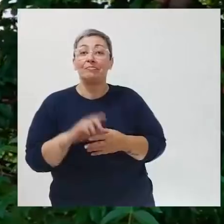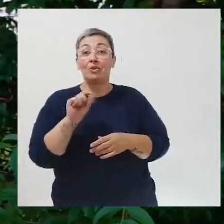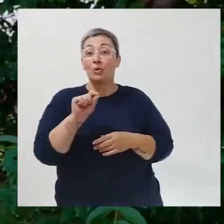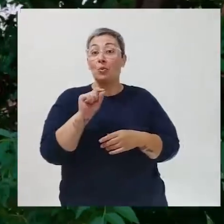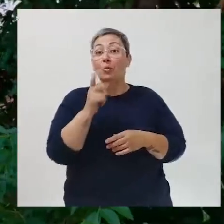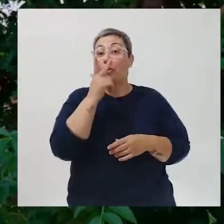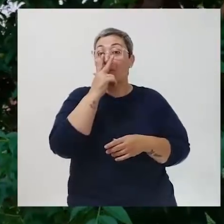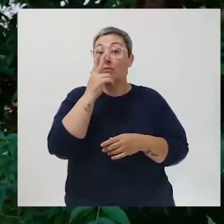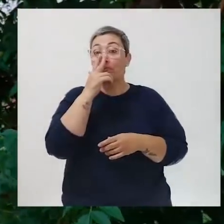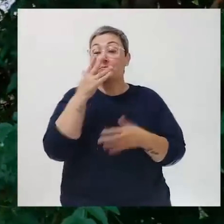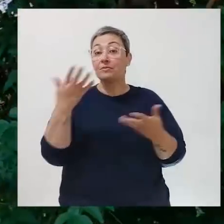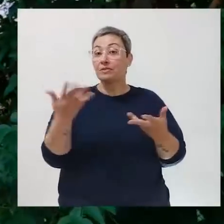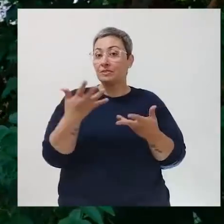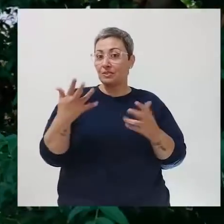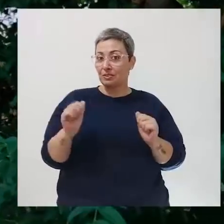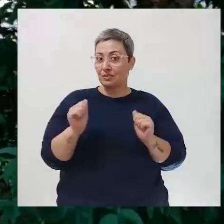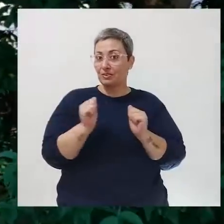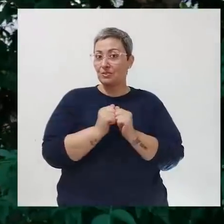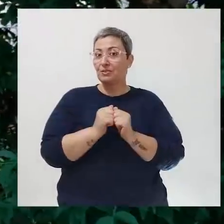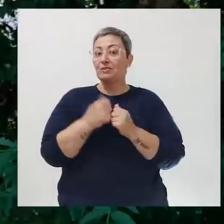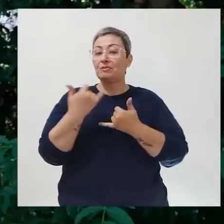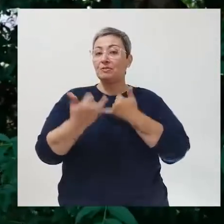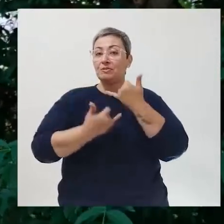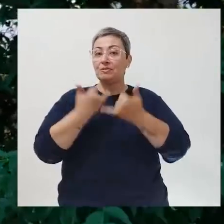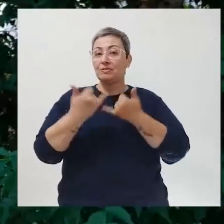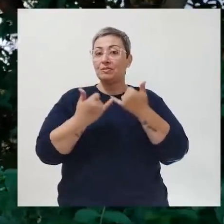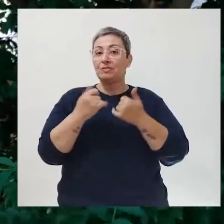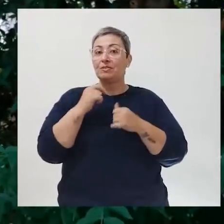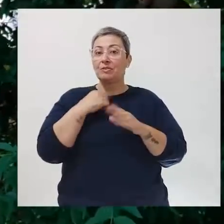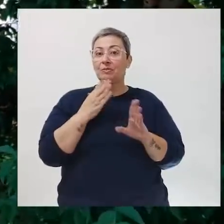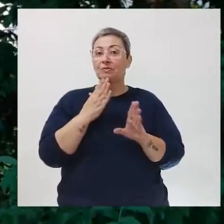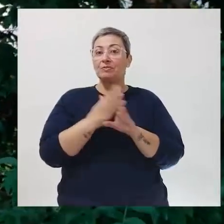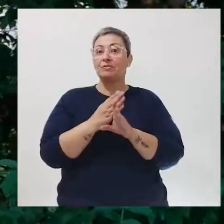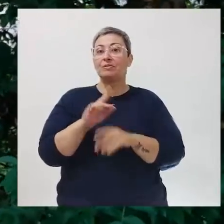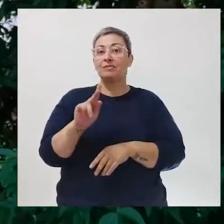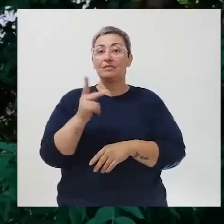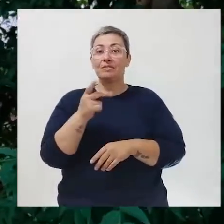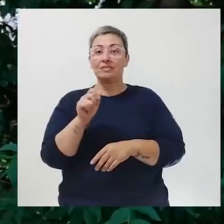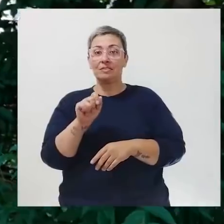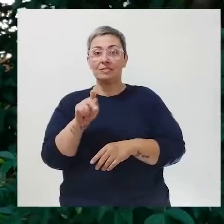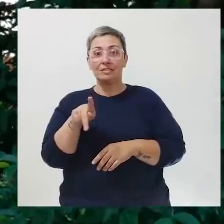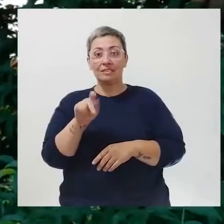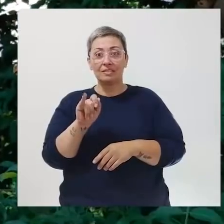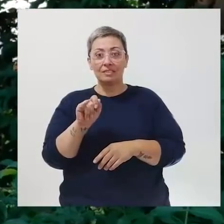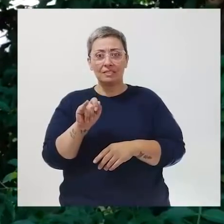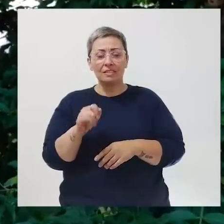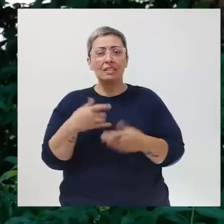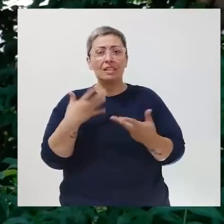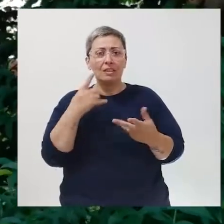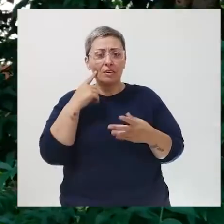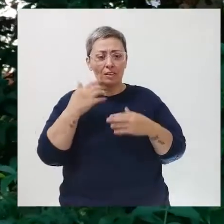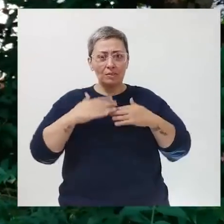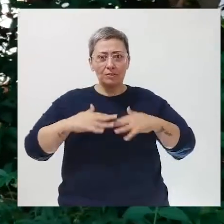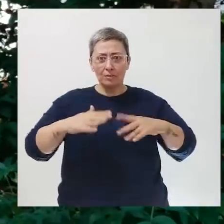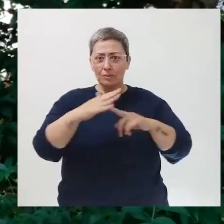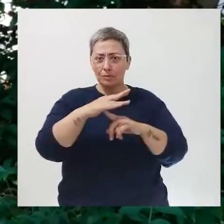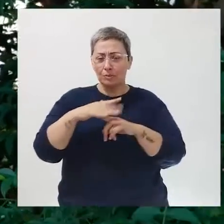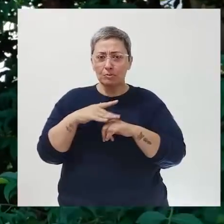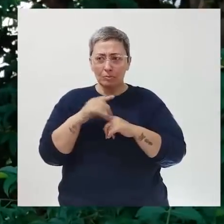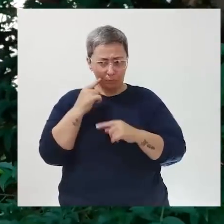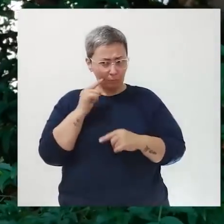Que tal hoje, juntos, brincarmos de descobrir haikais em nosso jardim, em nosso